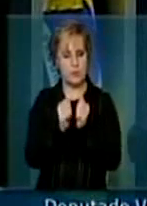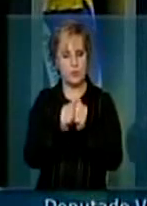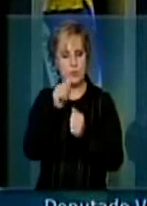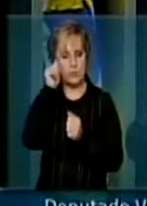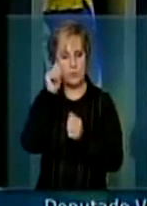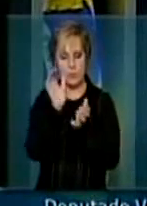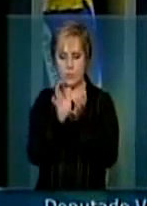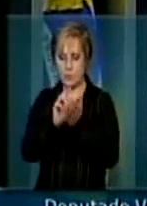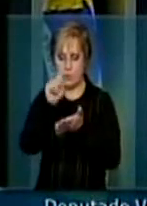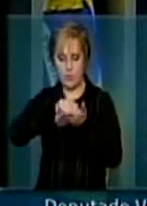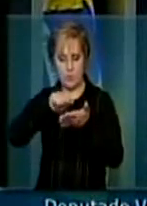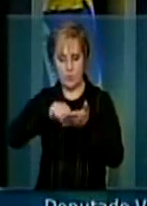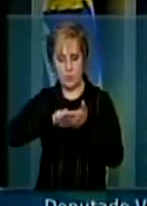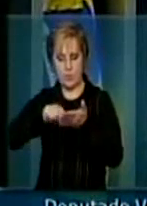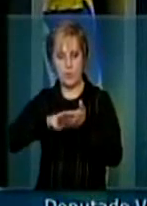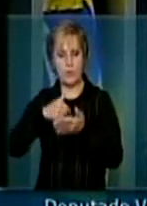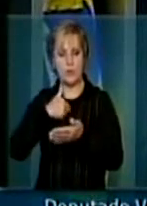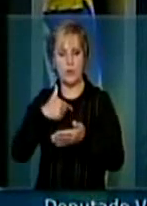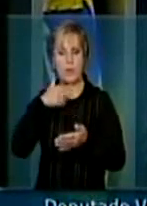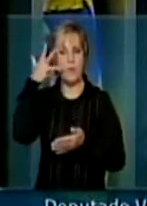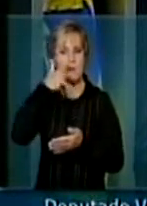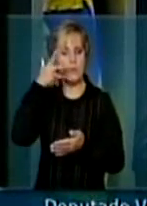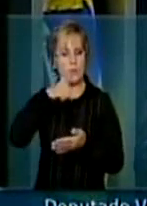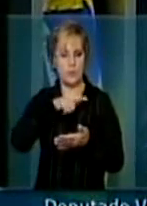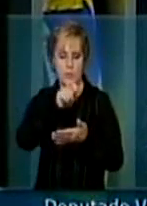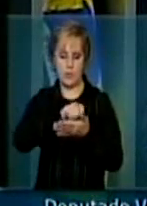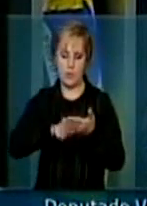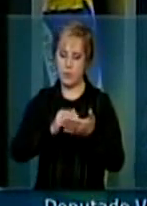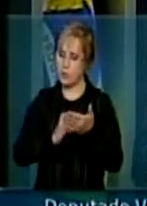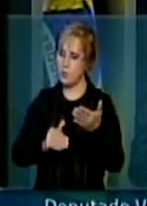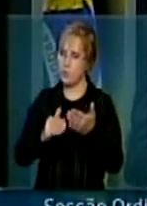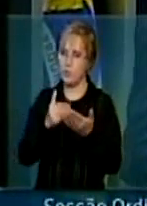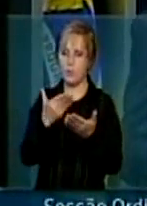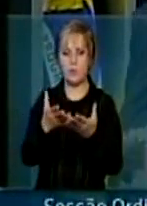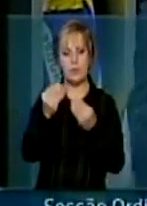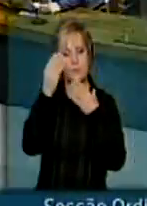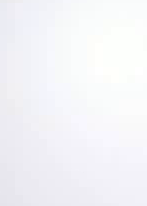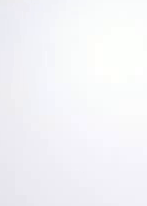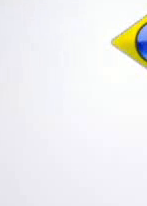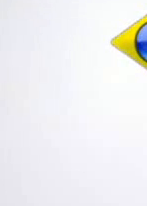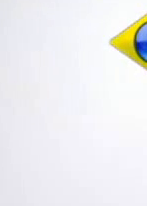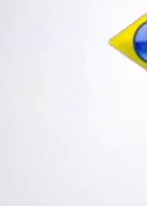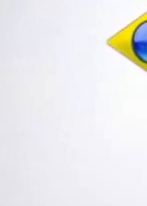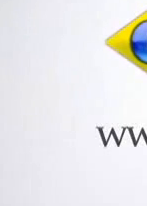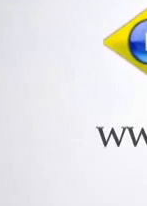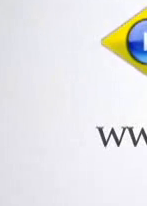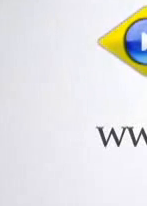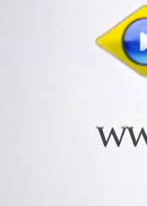taquígrafas o meu pronunciamento que aqui está escrito. Muito obrigado, senhora presidente.